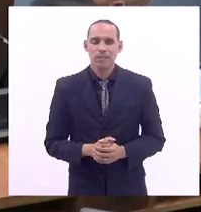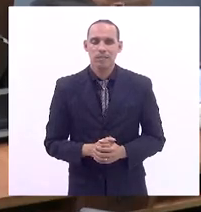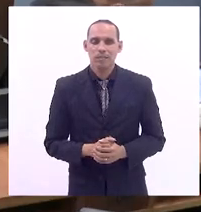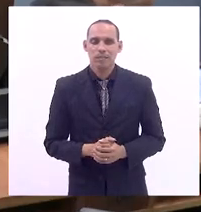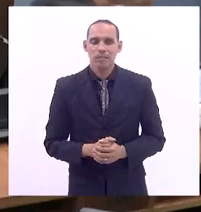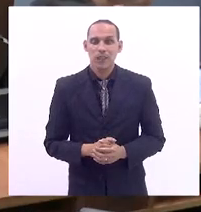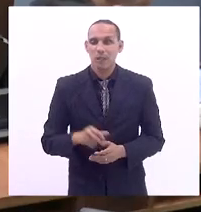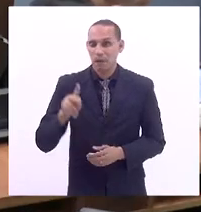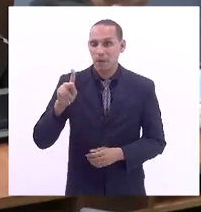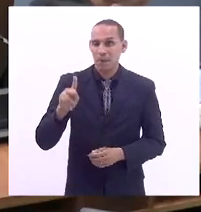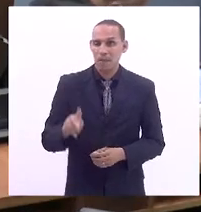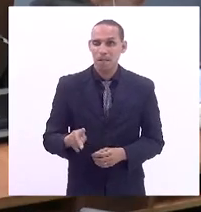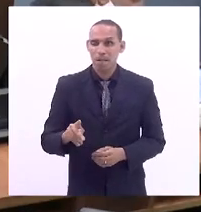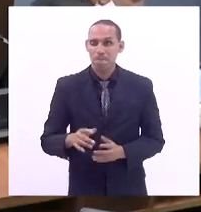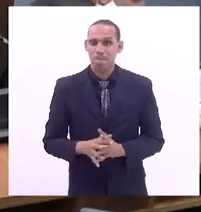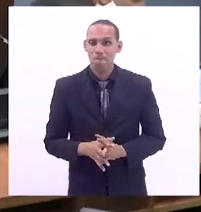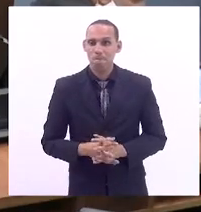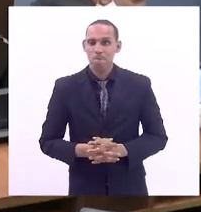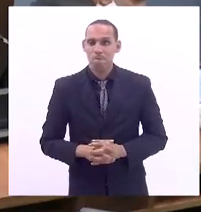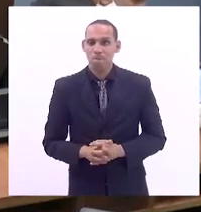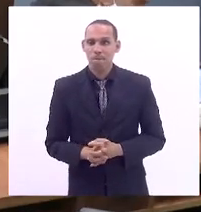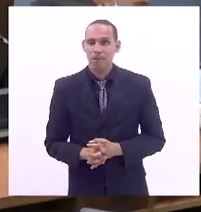o presidente